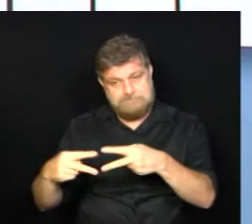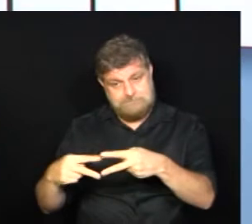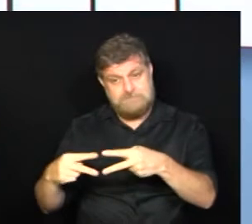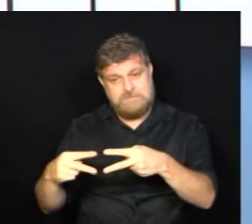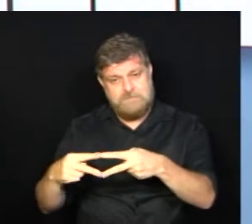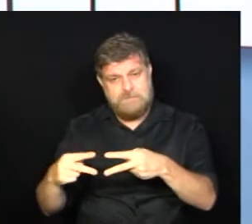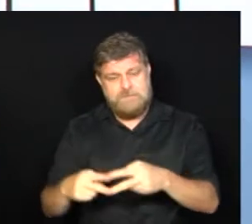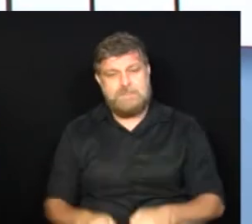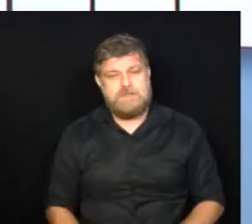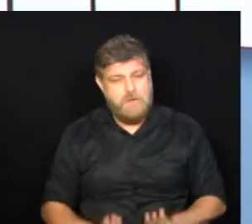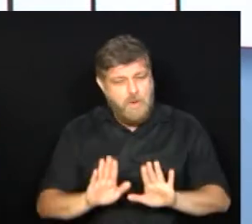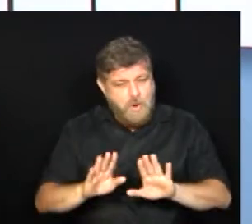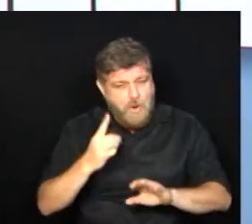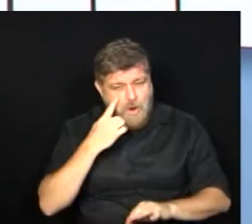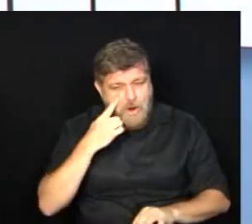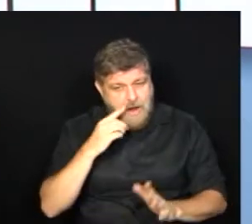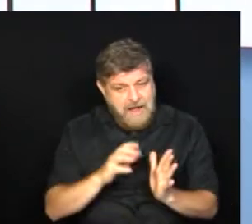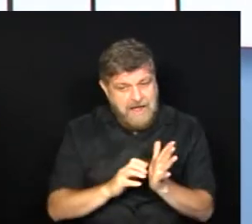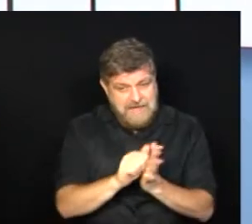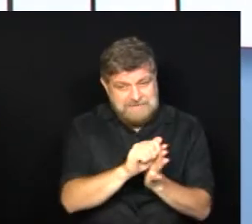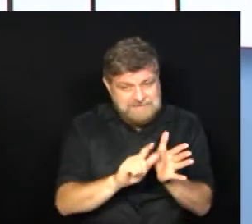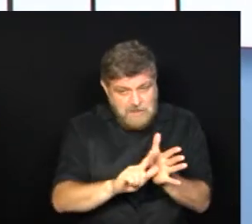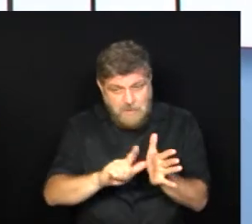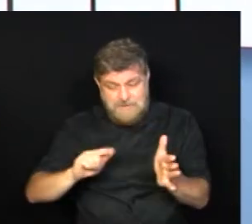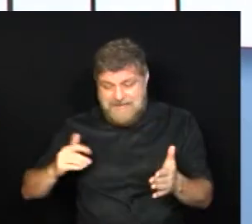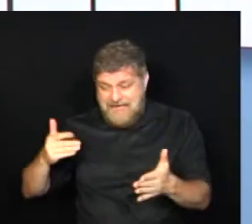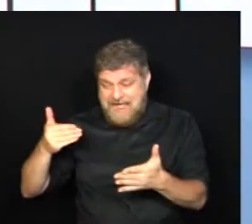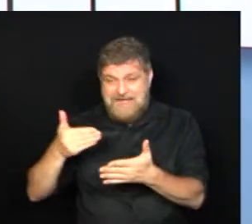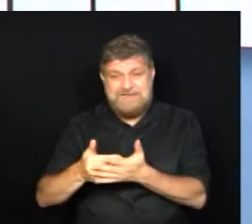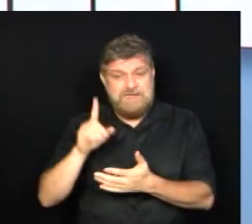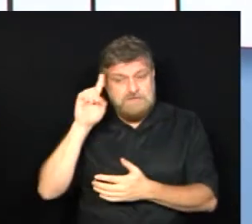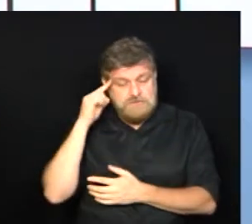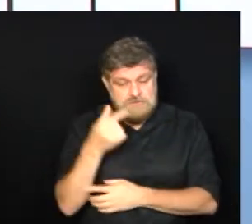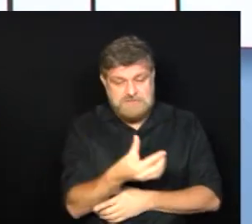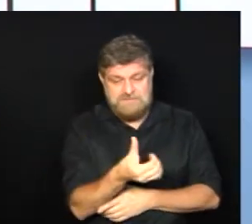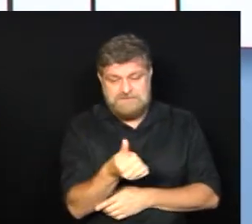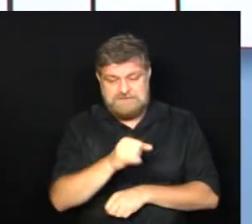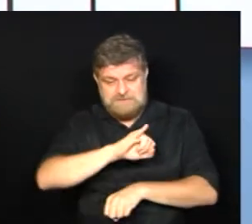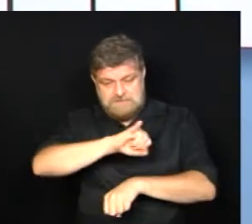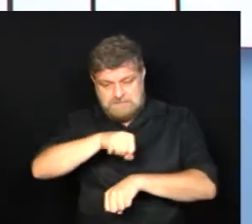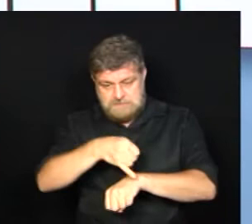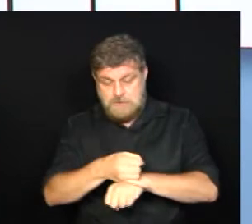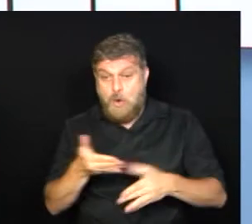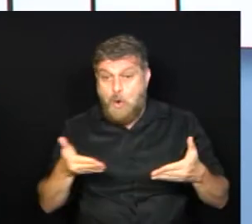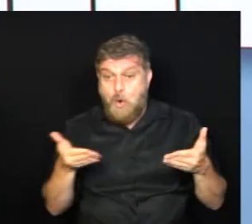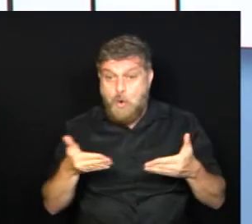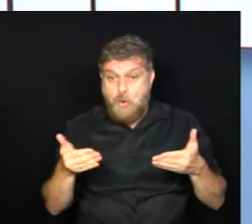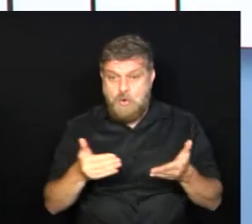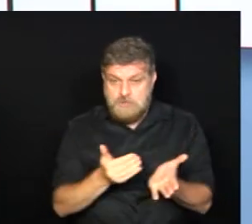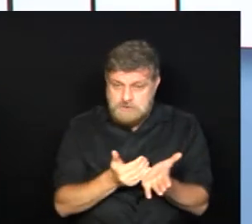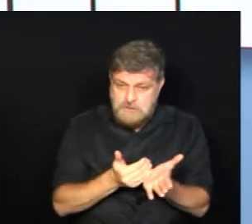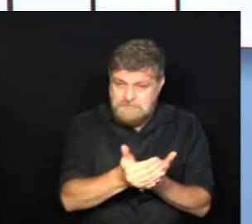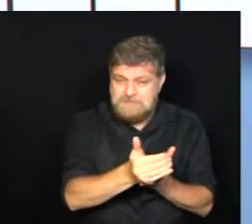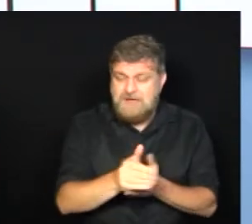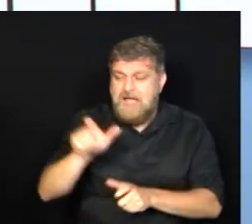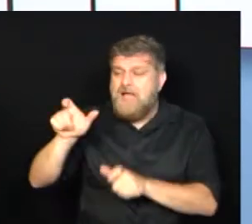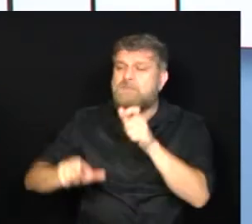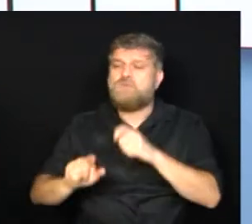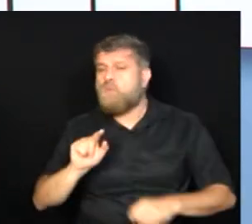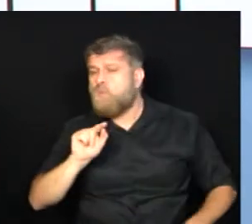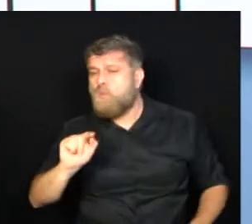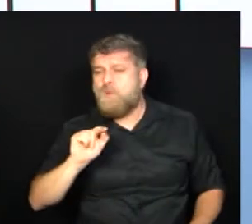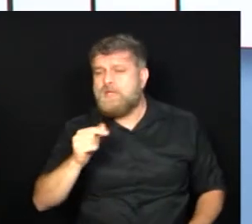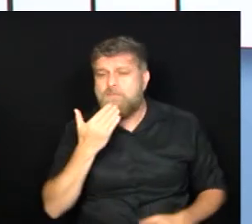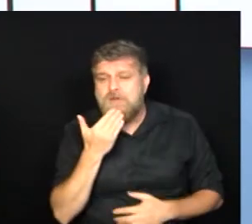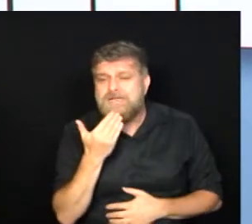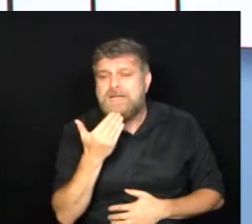cidade. Então, vamos lá. A pré-inscrição vai até o dia 26 de janeiro, começou hoje. Então, quem pode